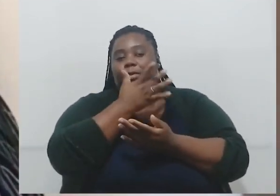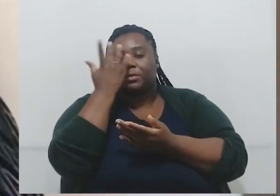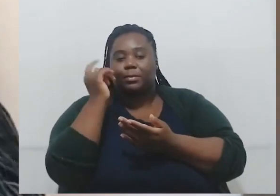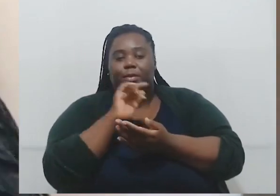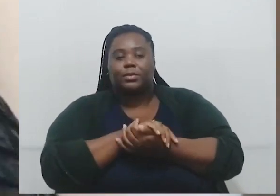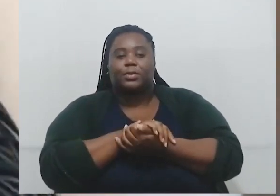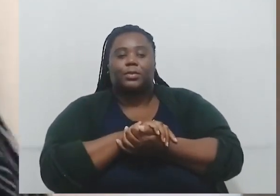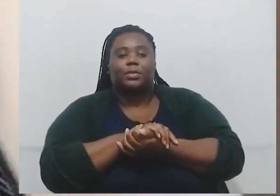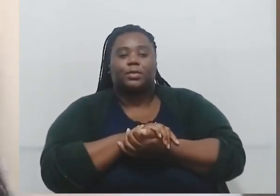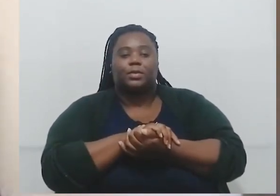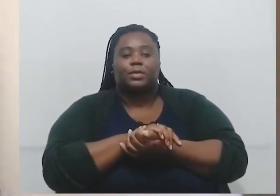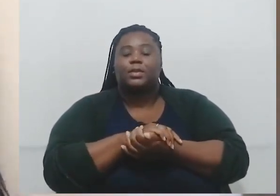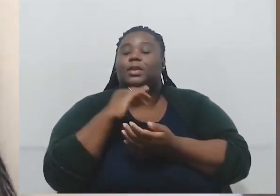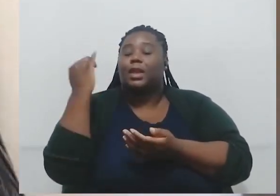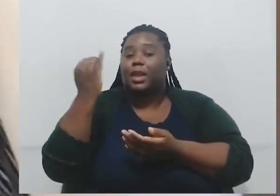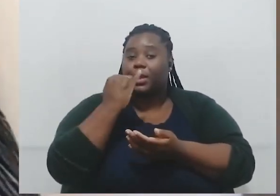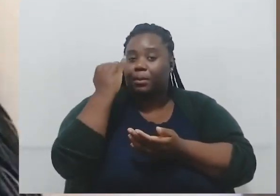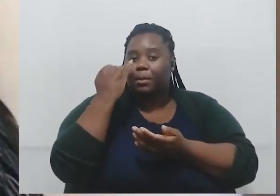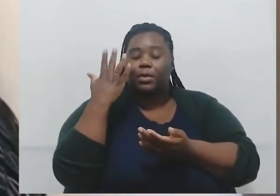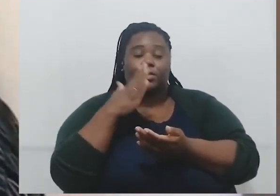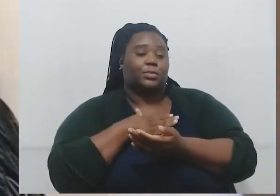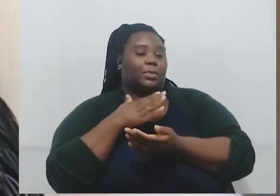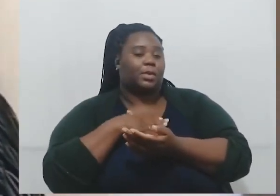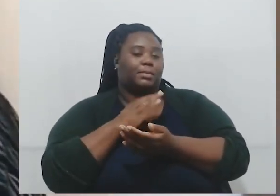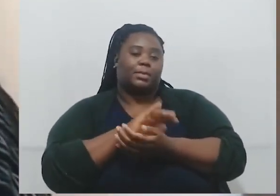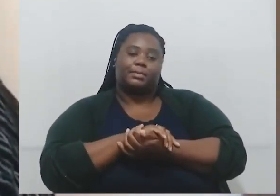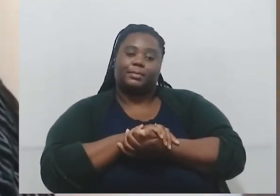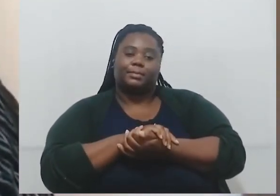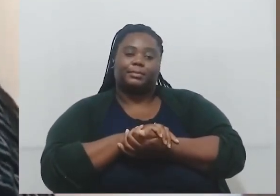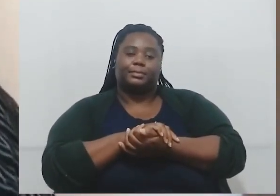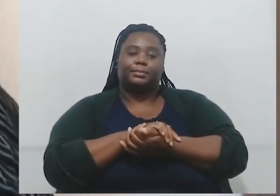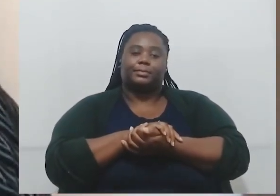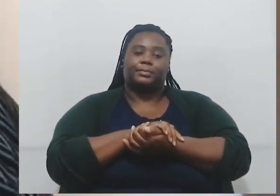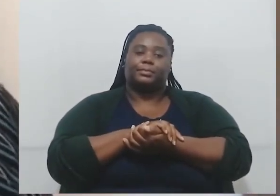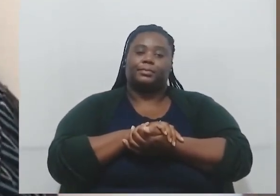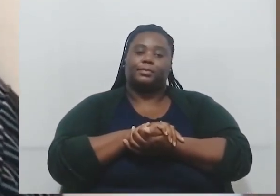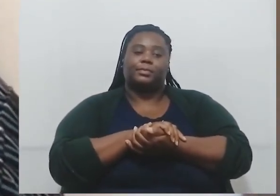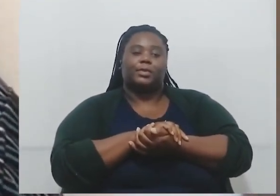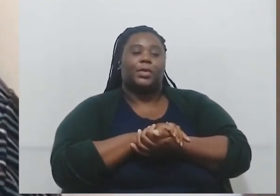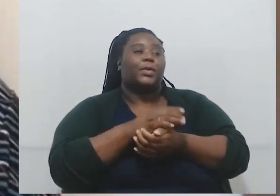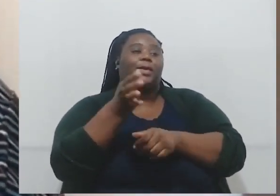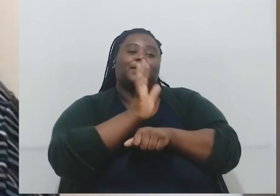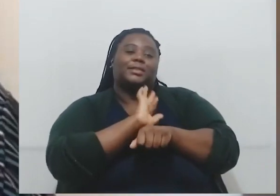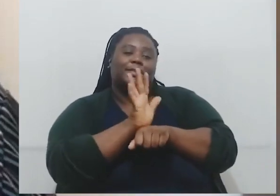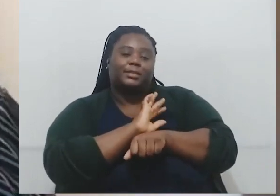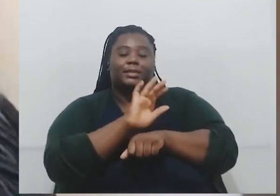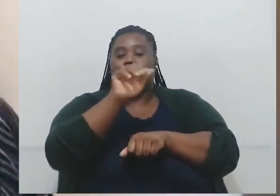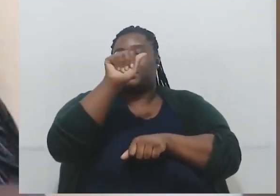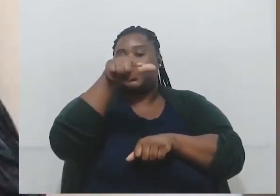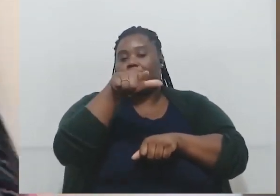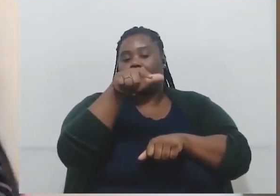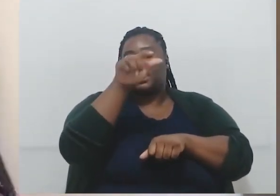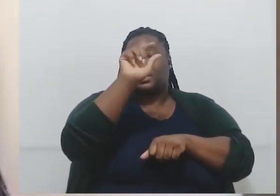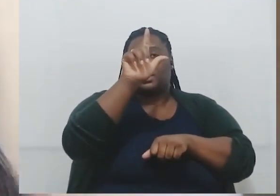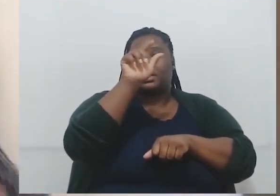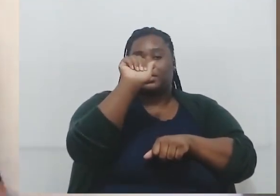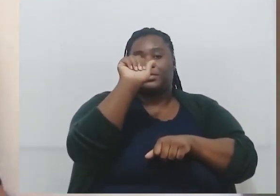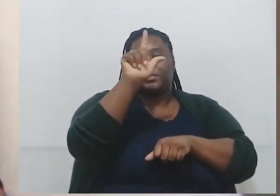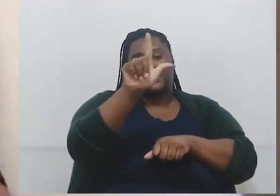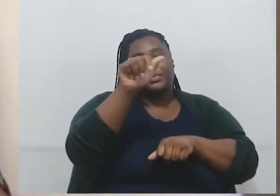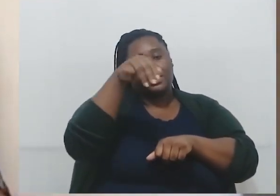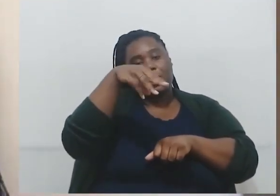são importantes assim para mim. De cinema, eu acho que o Almodóvar ficou, né?